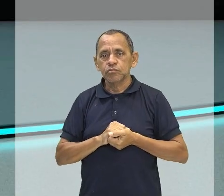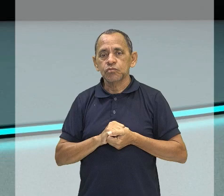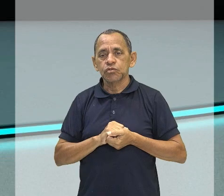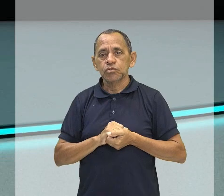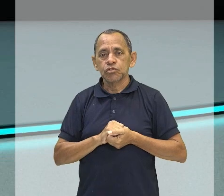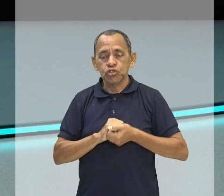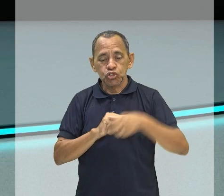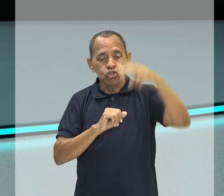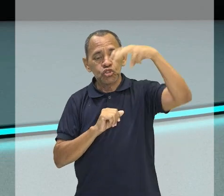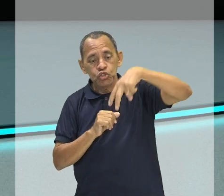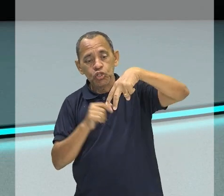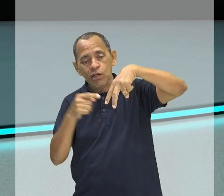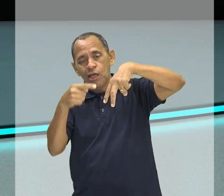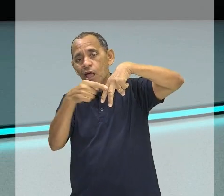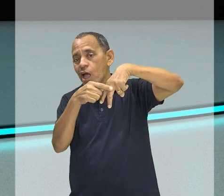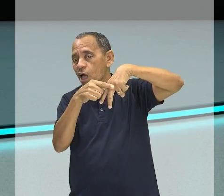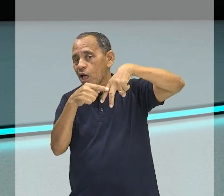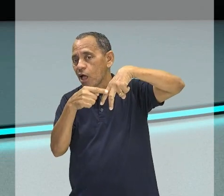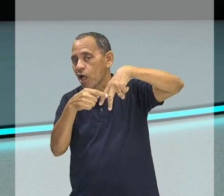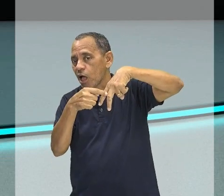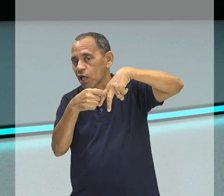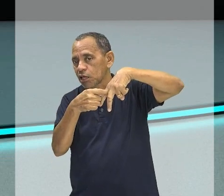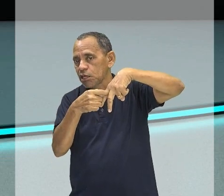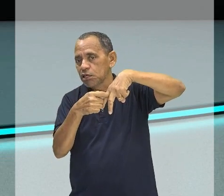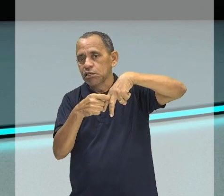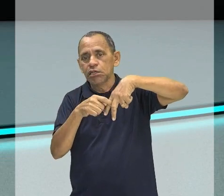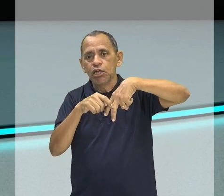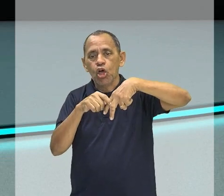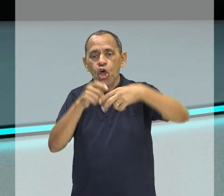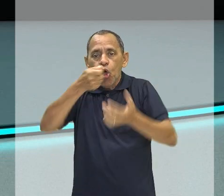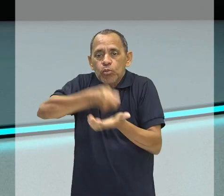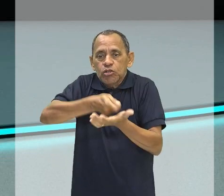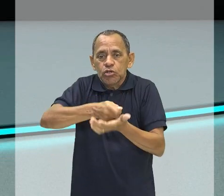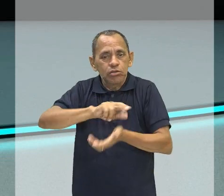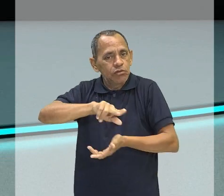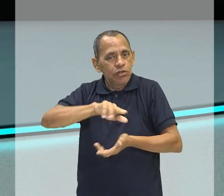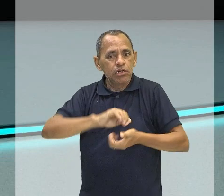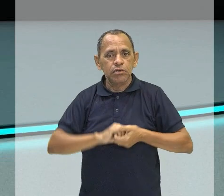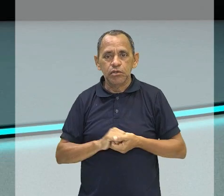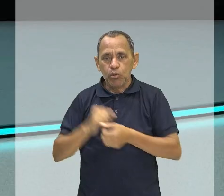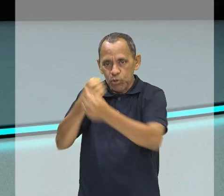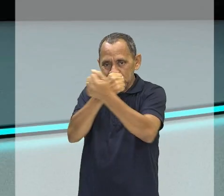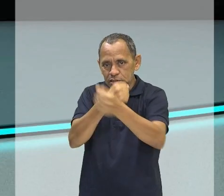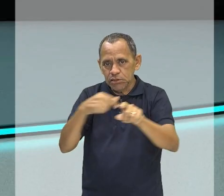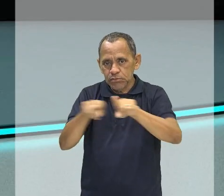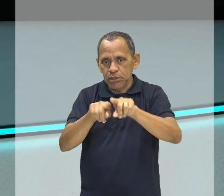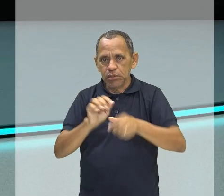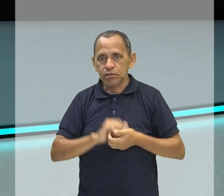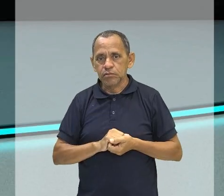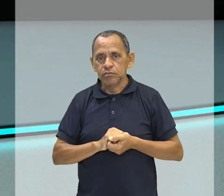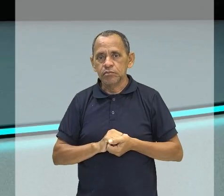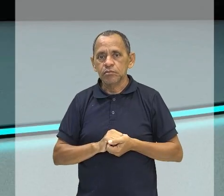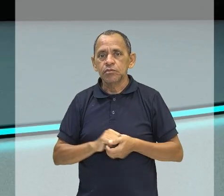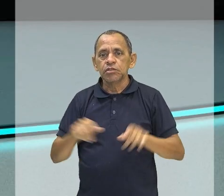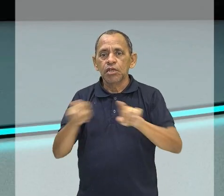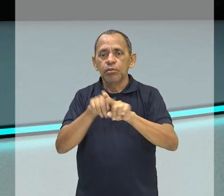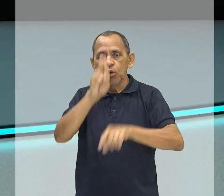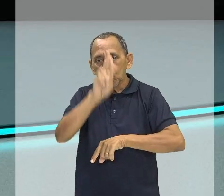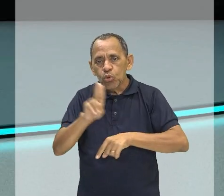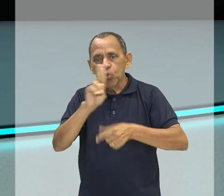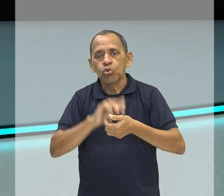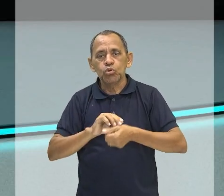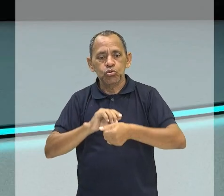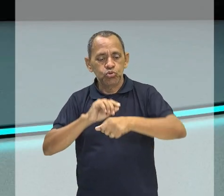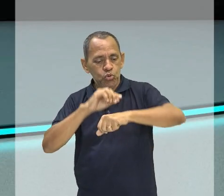é obrigatório, ou seja, o protetor das partes íntimas, tá bom? Além disso, o uso de ataduras,